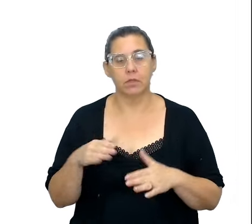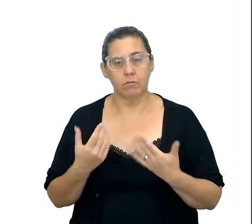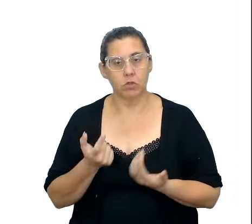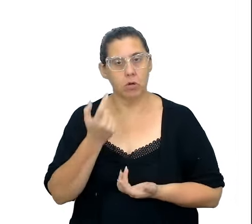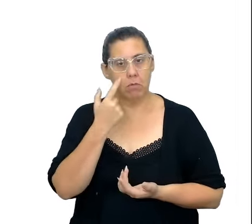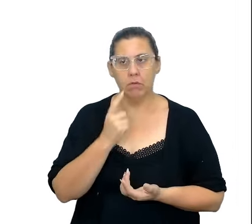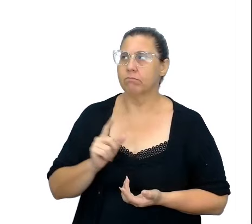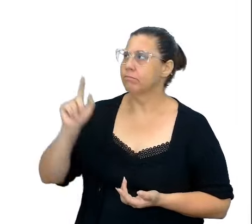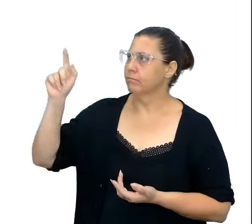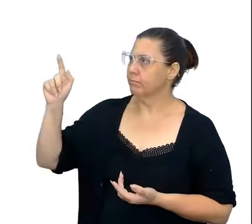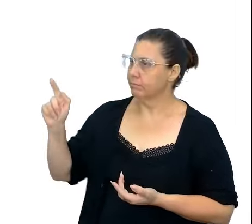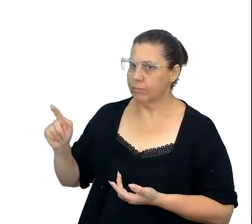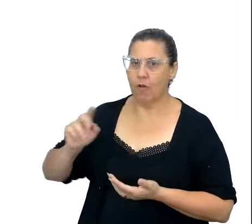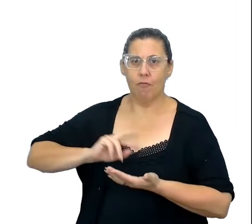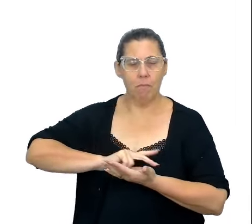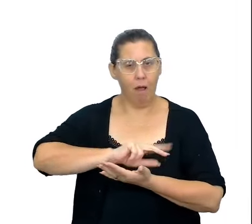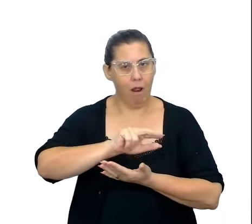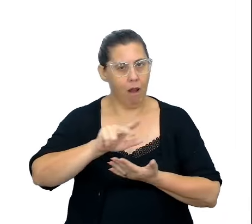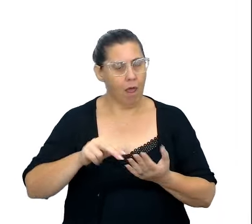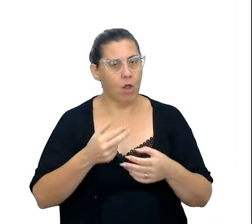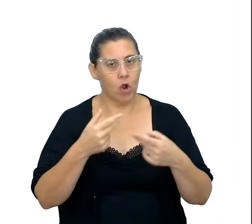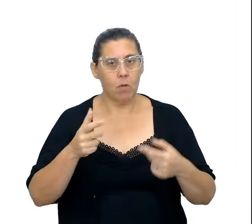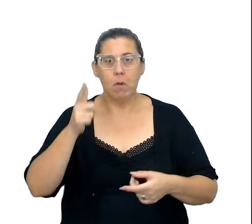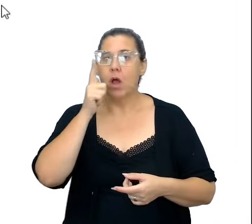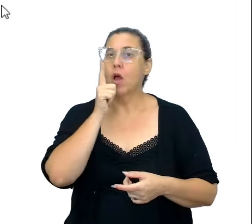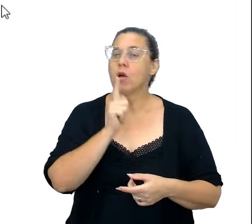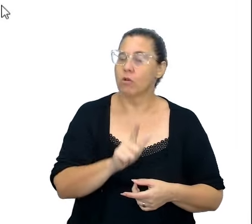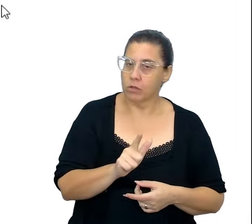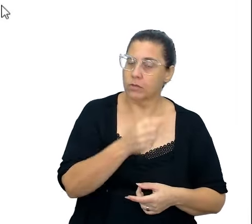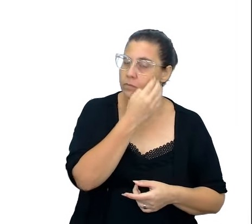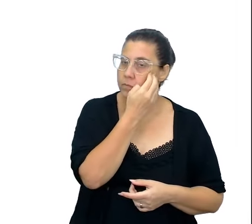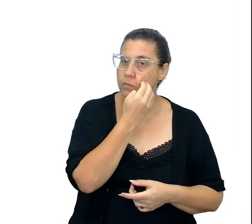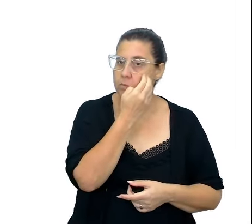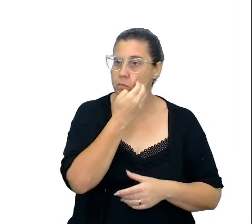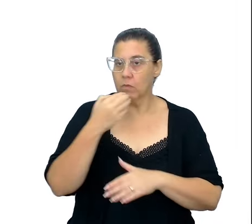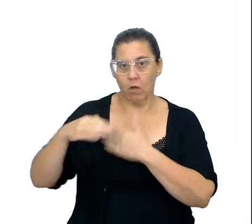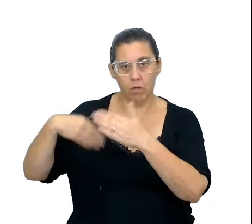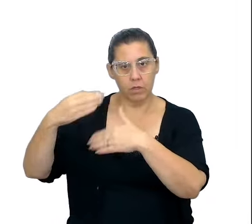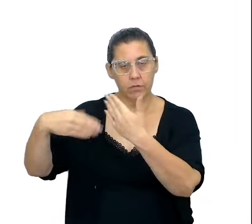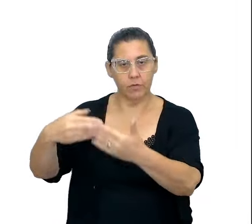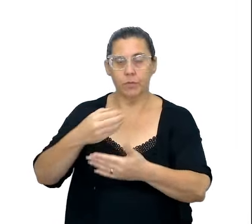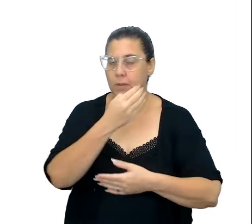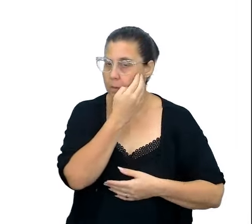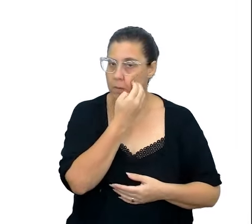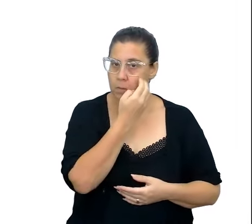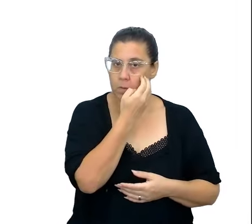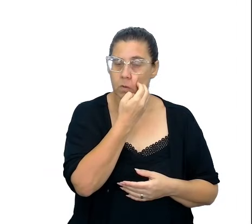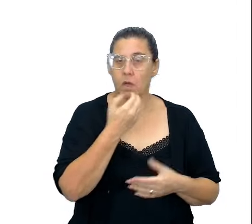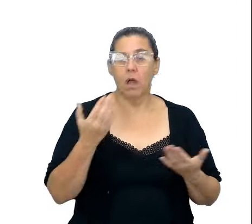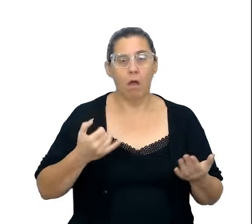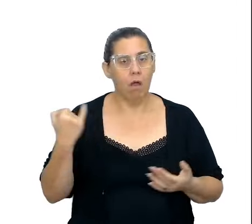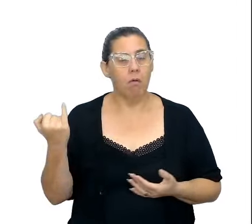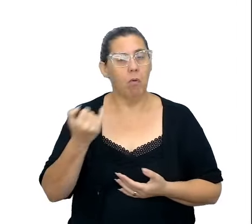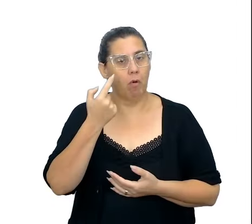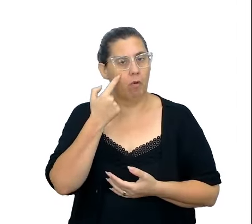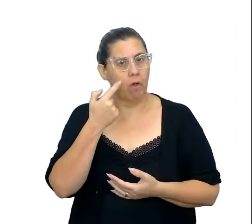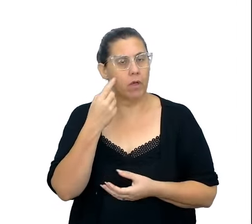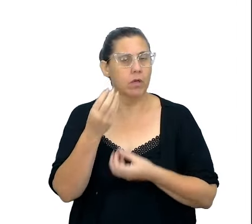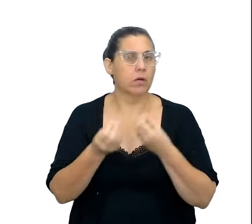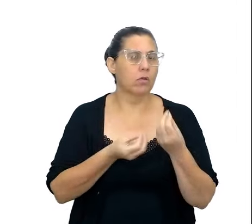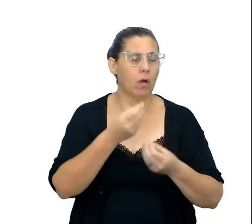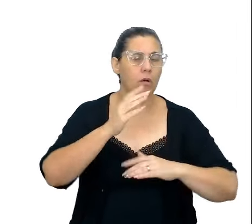que são amplas, né, as questões aqui para serem trabalhadas no desenvolvimento da nossa sequência. Agora, é importante a gente observar como